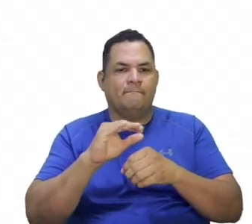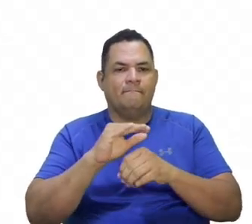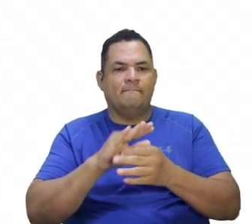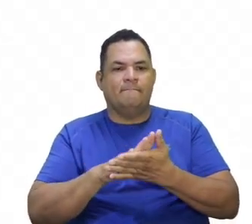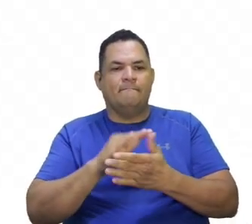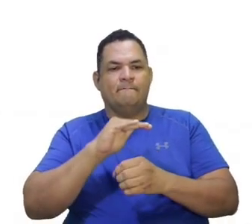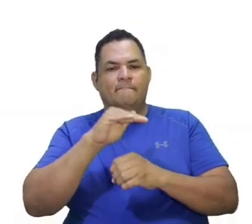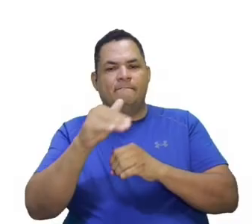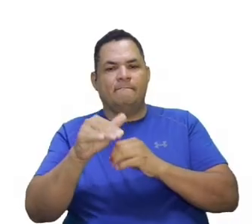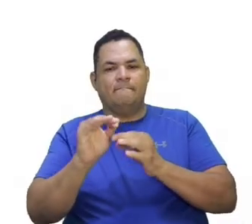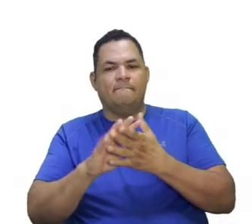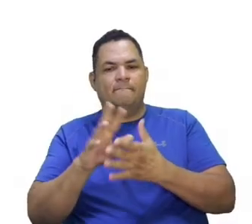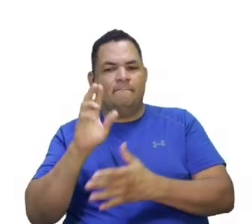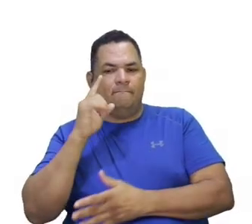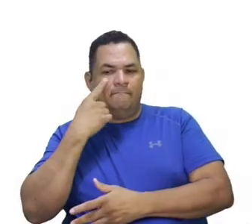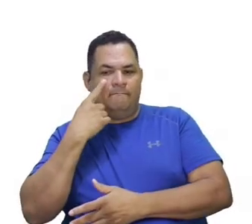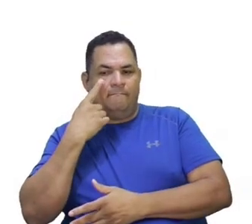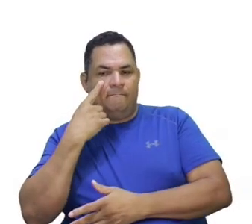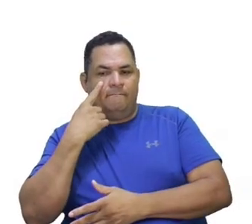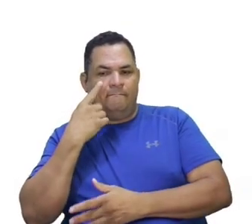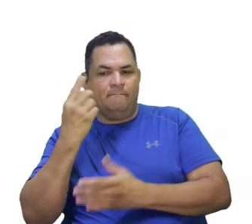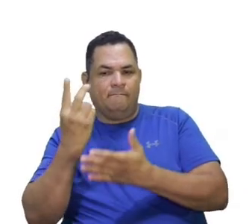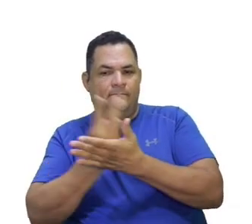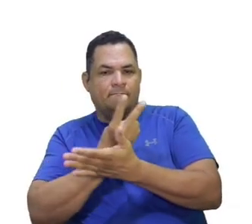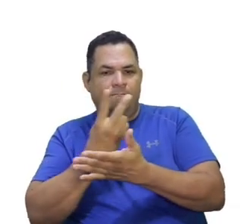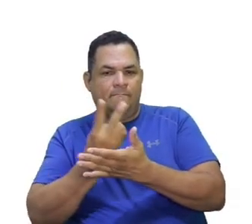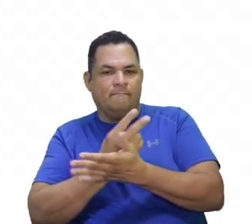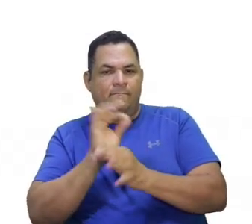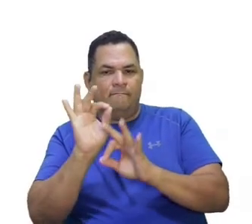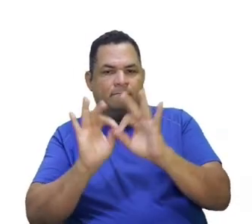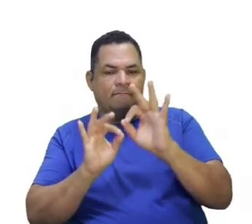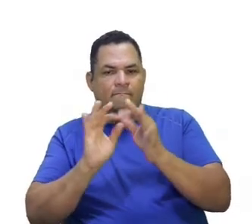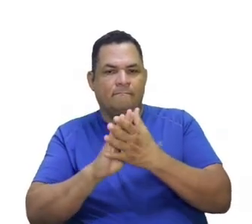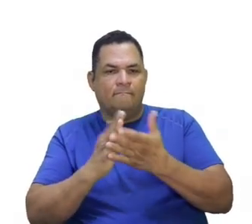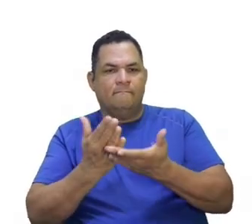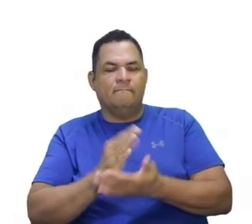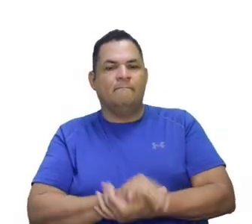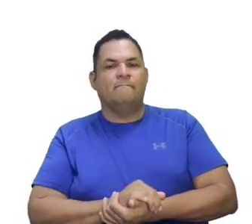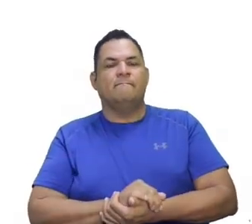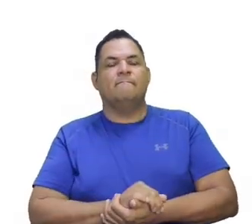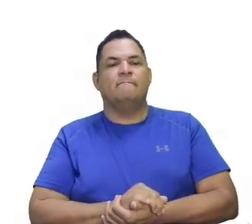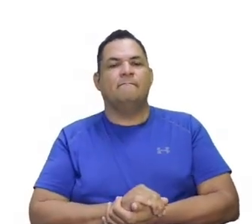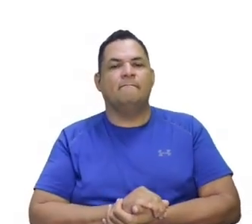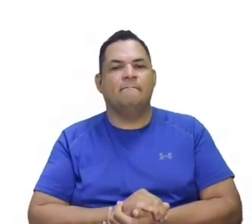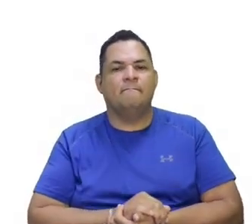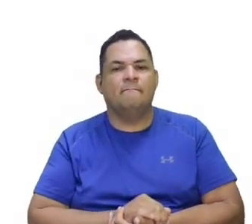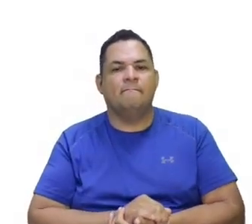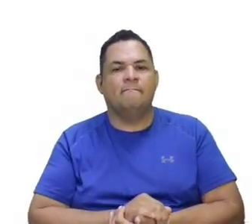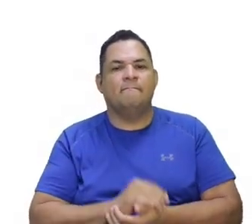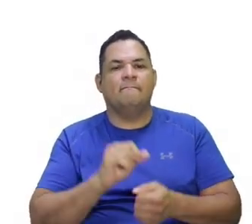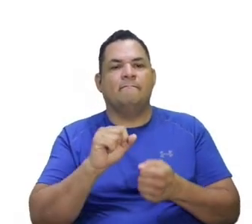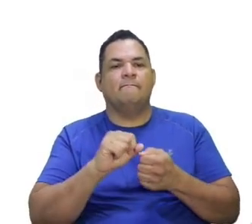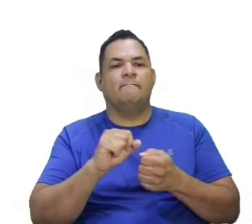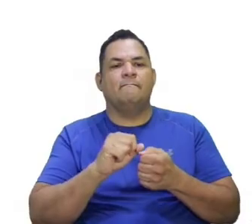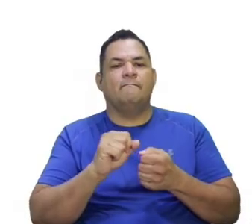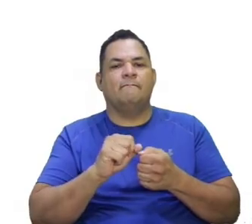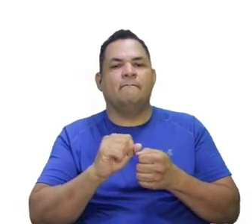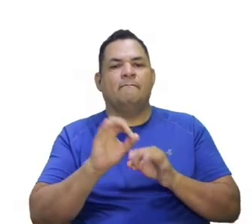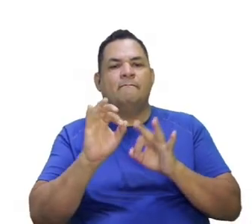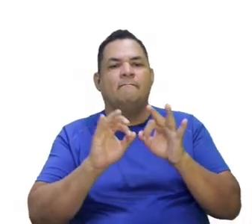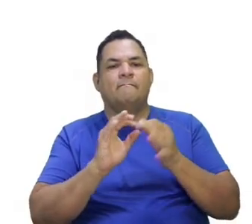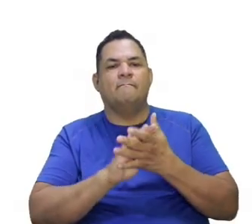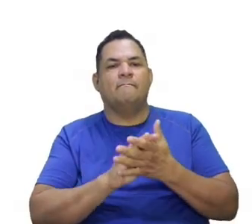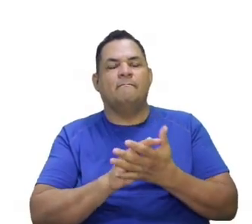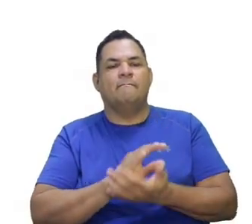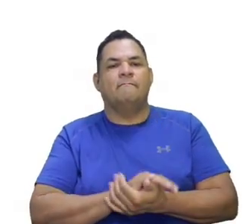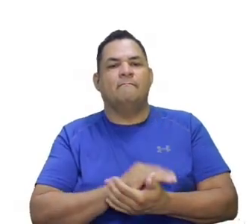distribuição anterior aqui, olha o erro que essa distribuição vai te induzir. eu vou pegar e fazer de acordo com o diagrama. Ah, tem